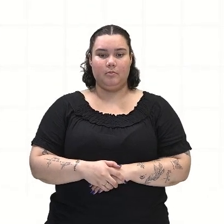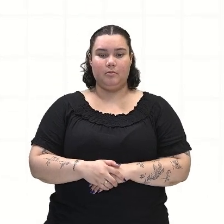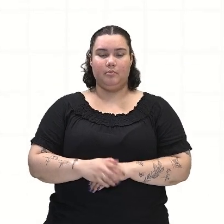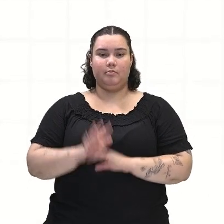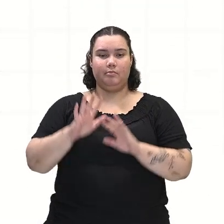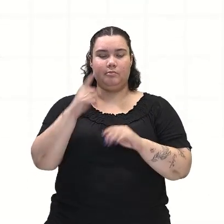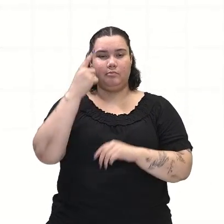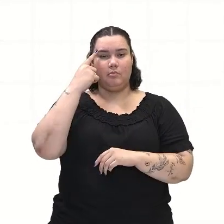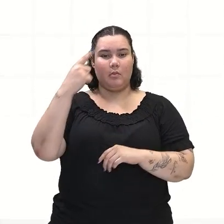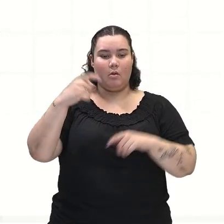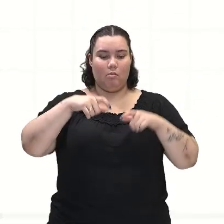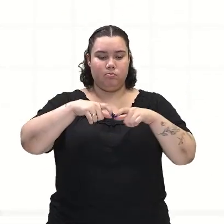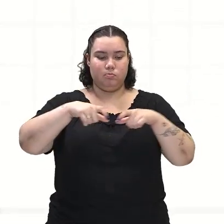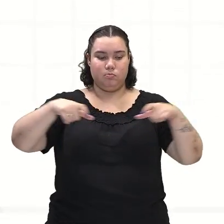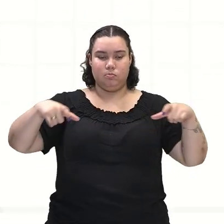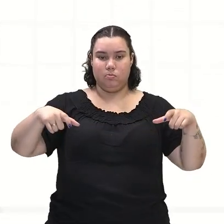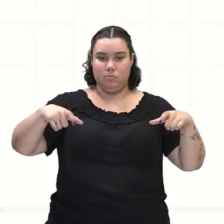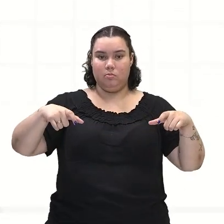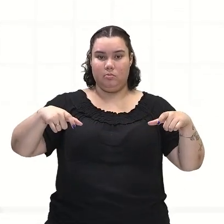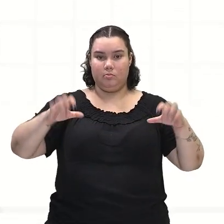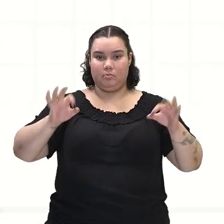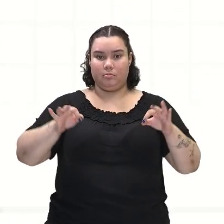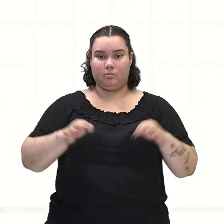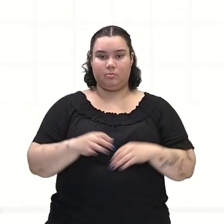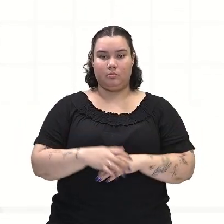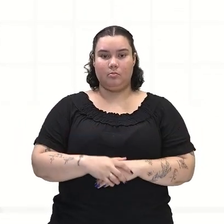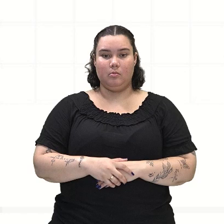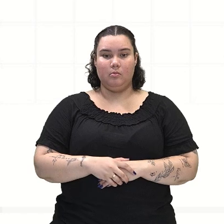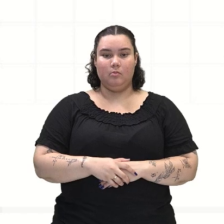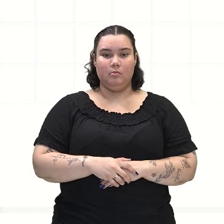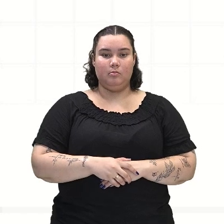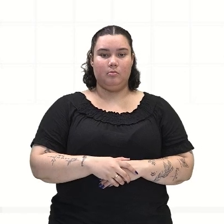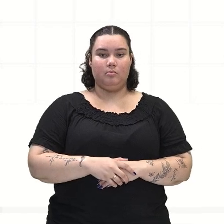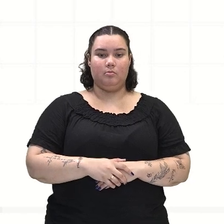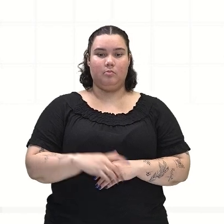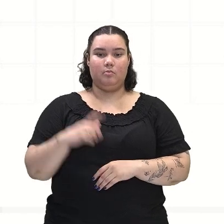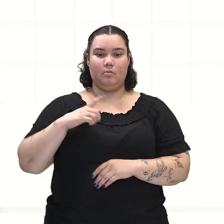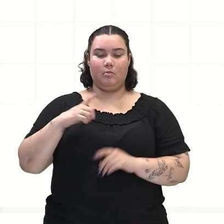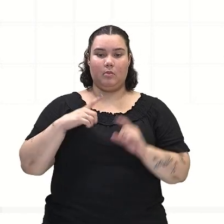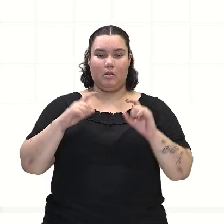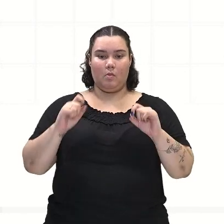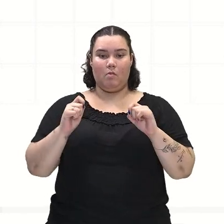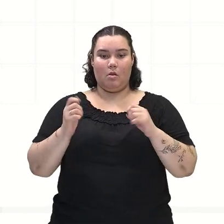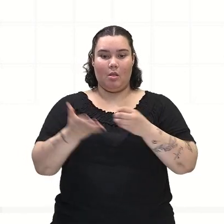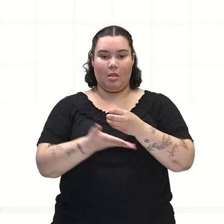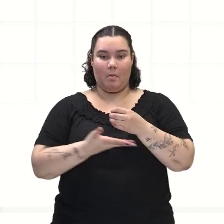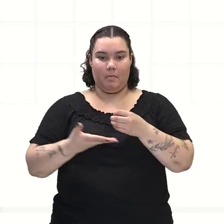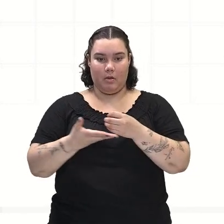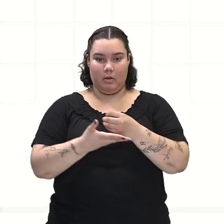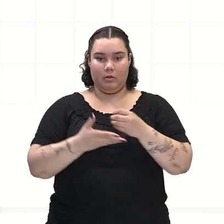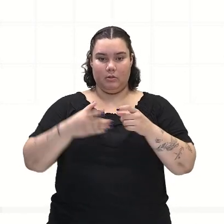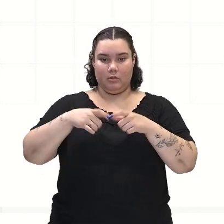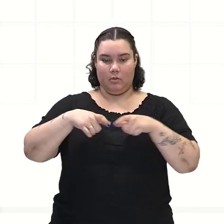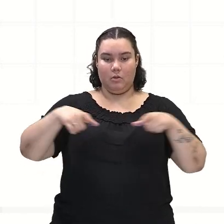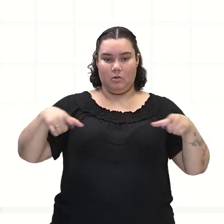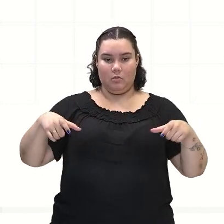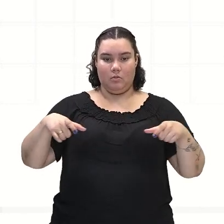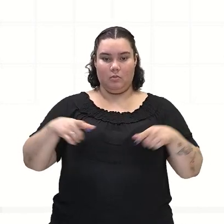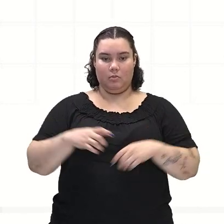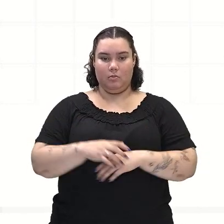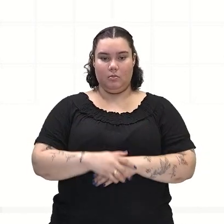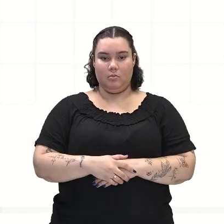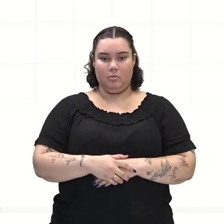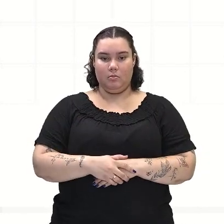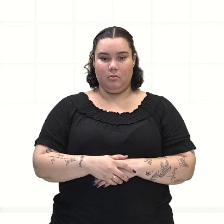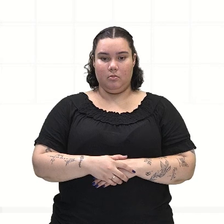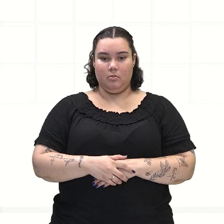Imagina o nosso paralelepípedo, né? Ele vai ter aqui na base um retângulo. Vou ver se eu consigo desenhar